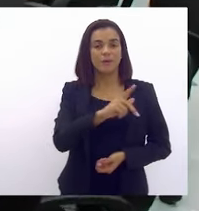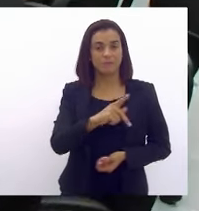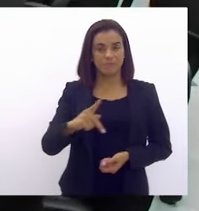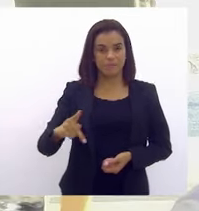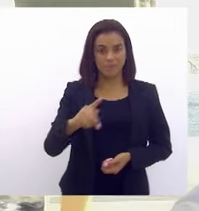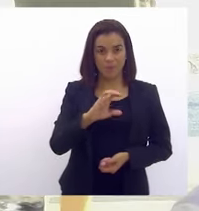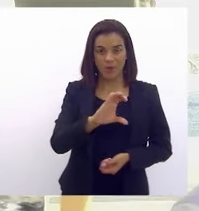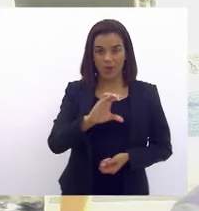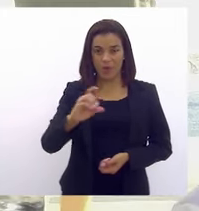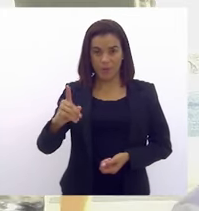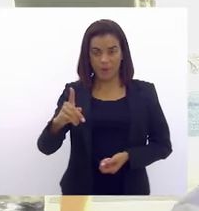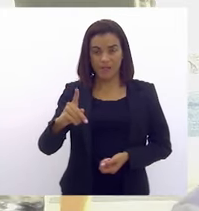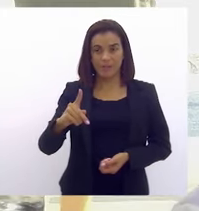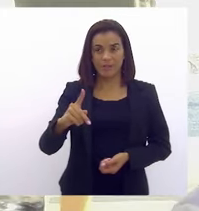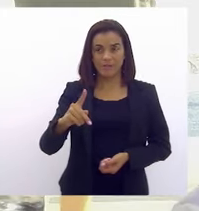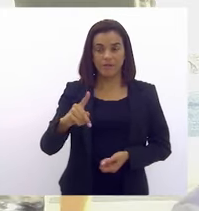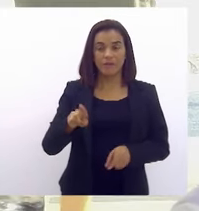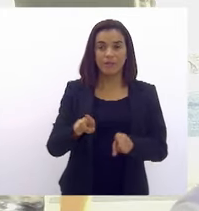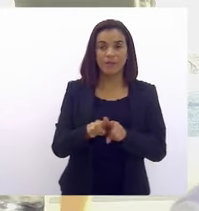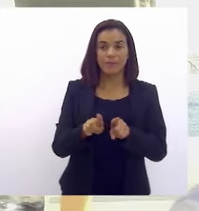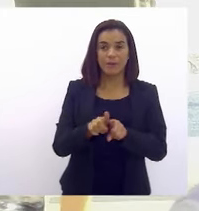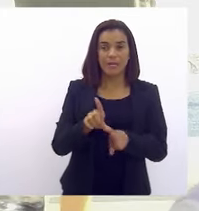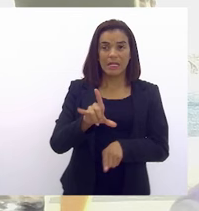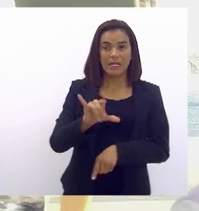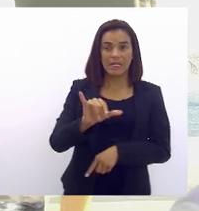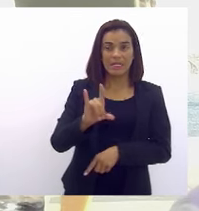né? Lidiane 17 está aí?